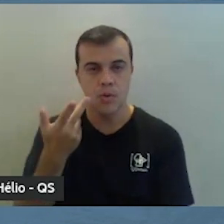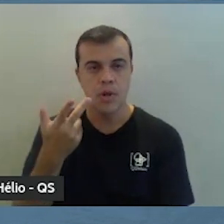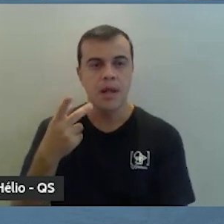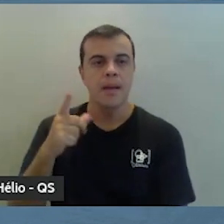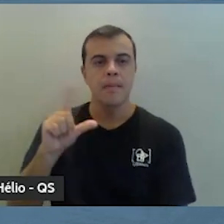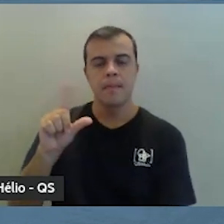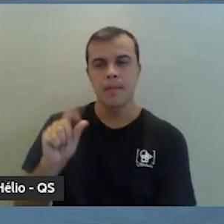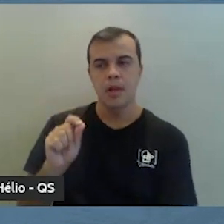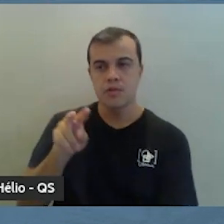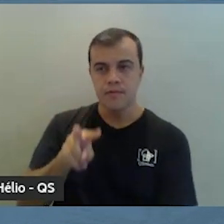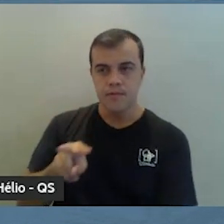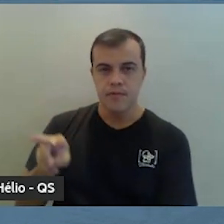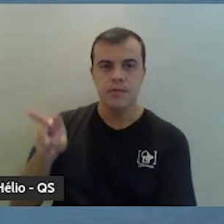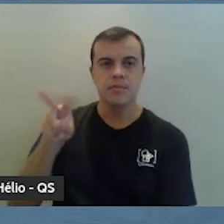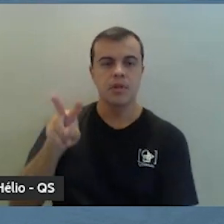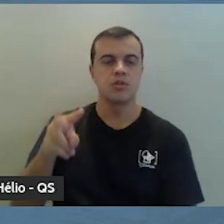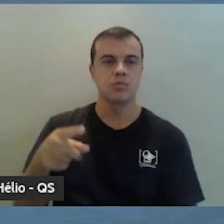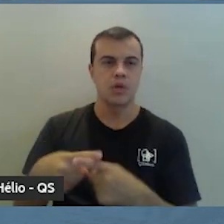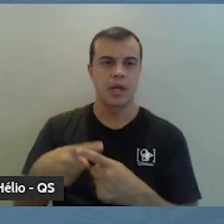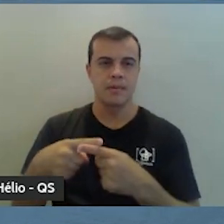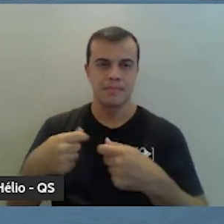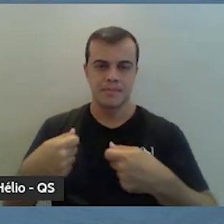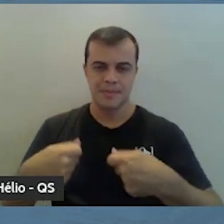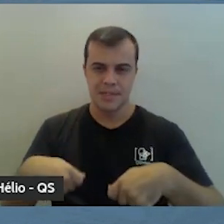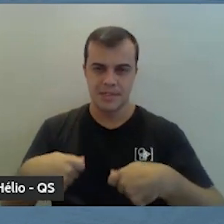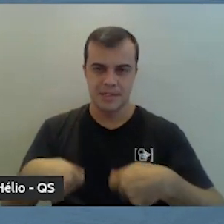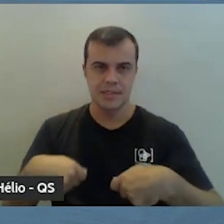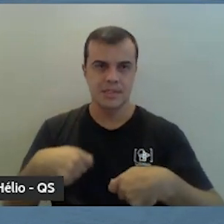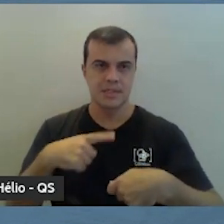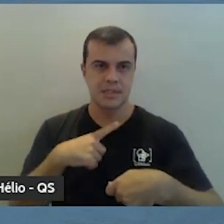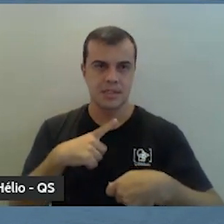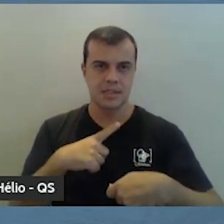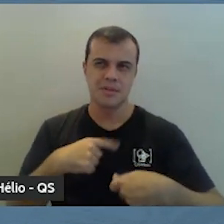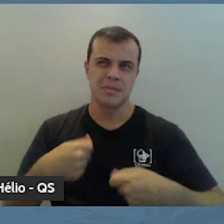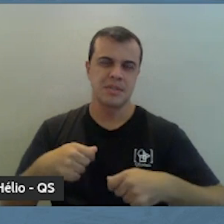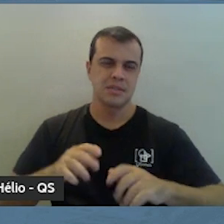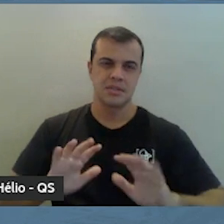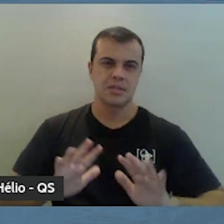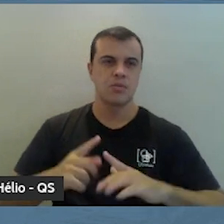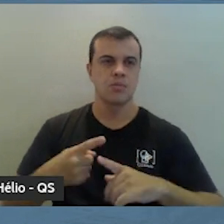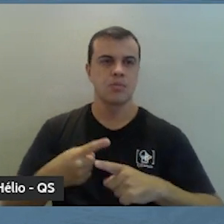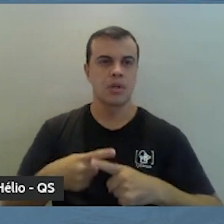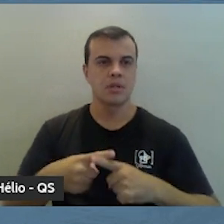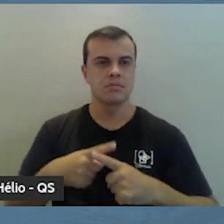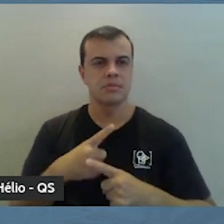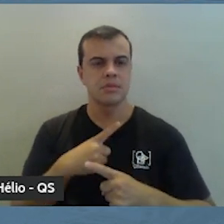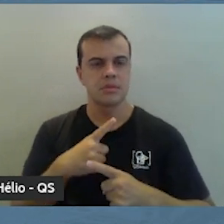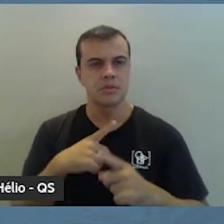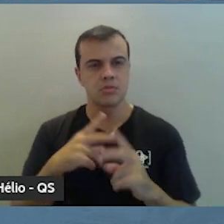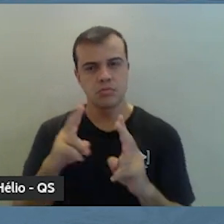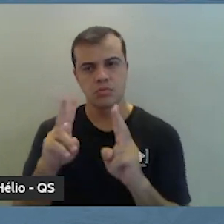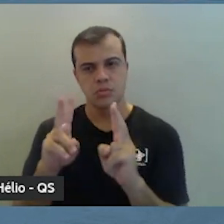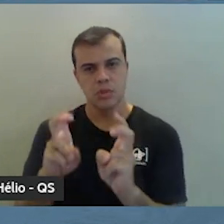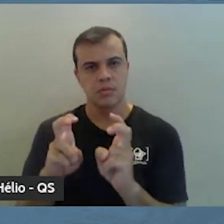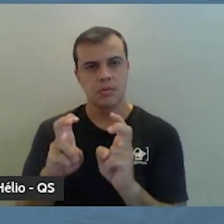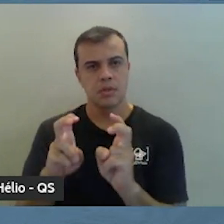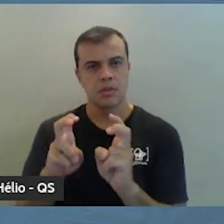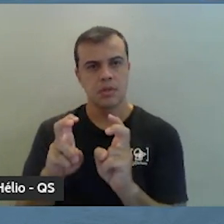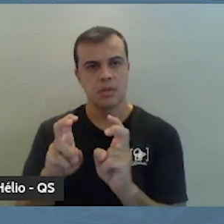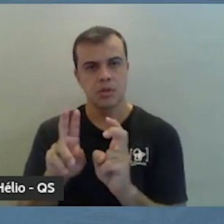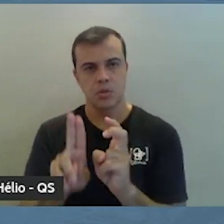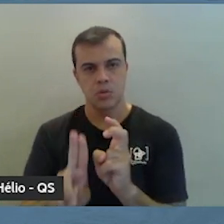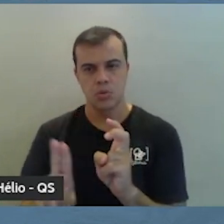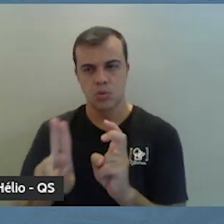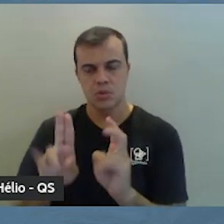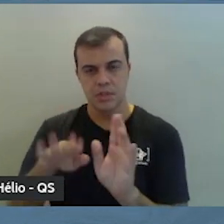menos visibilidade, porque precisa não, porque tem um mecanismo de funcionamento